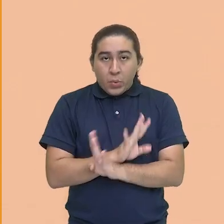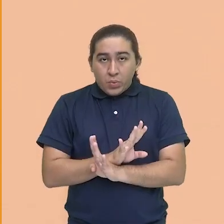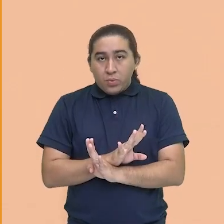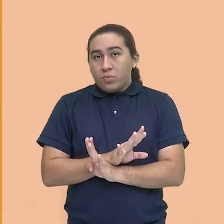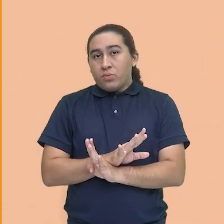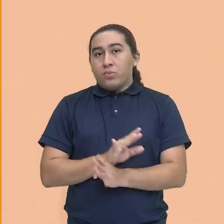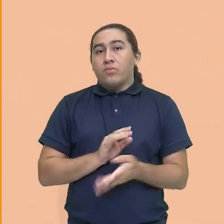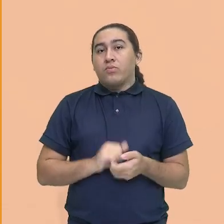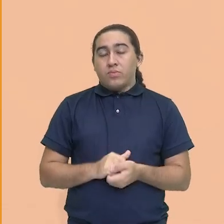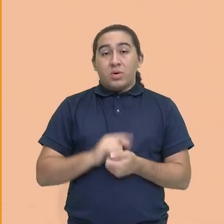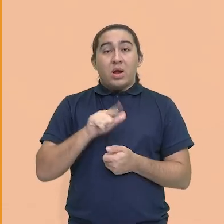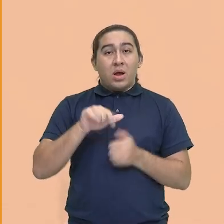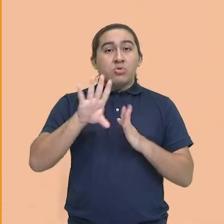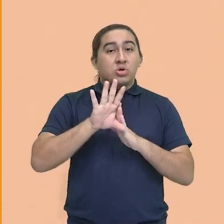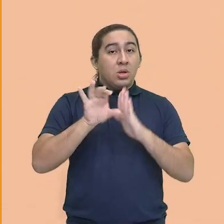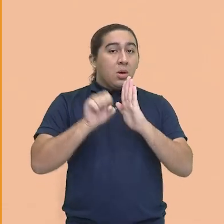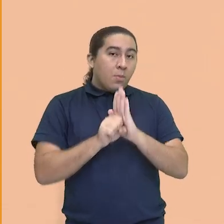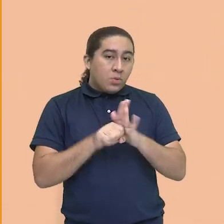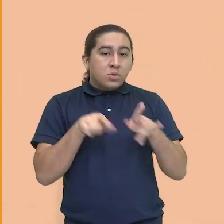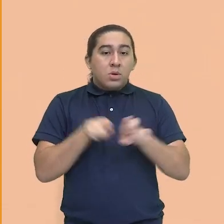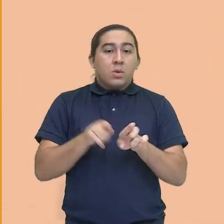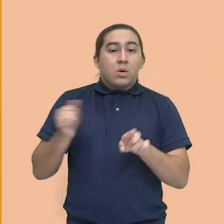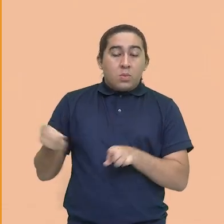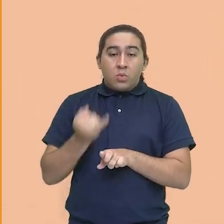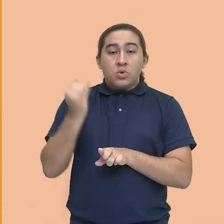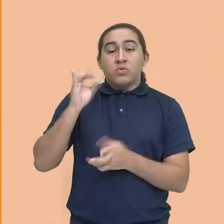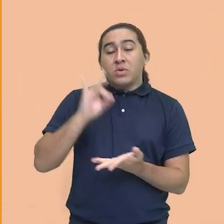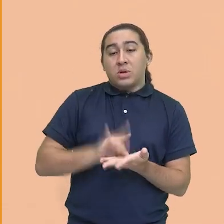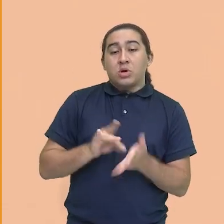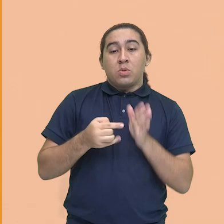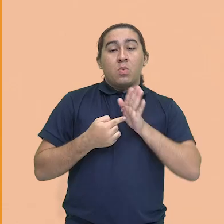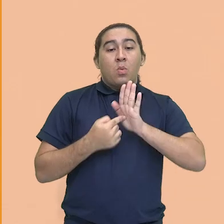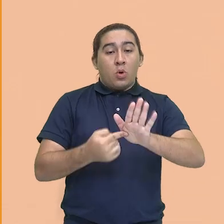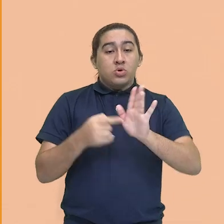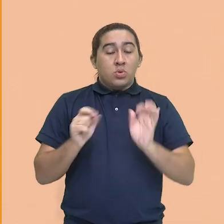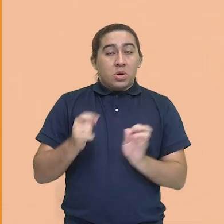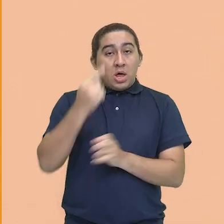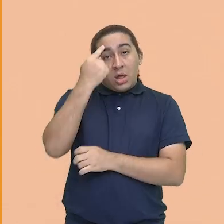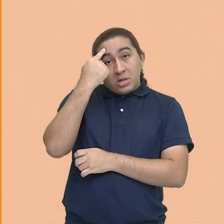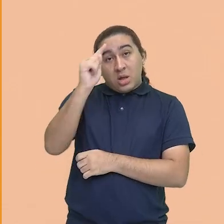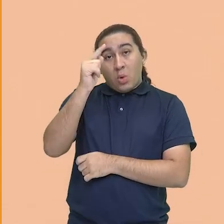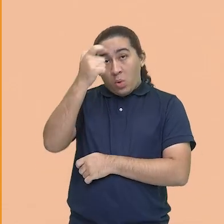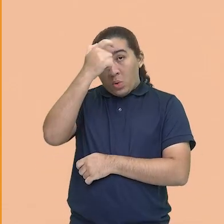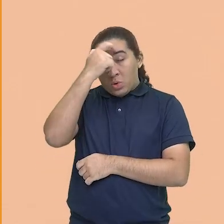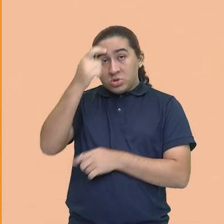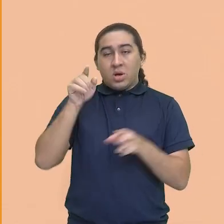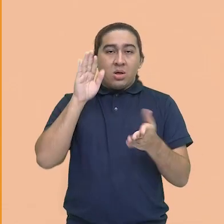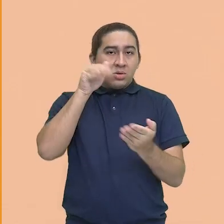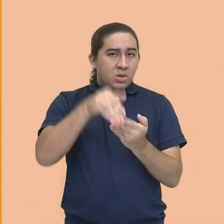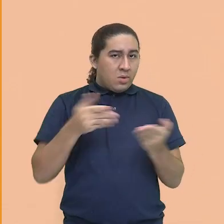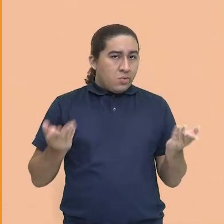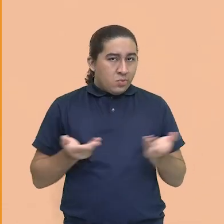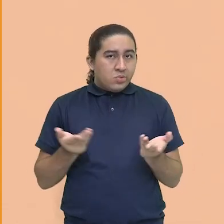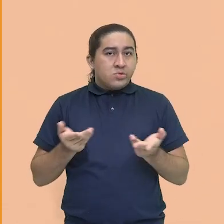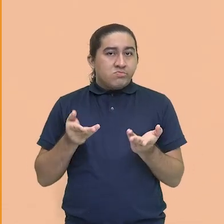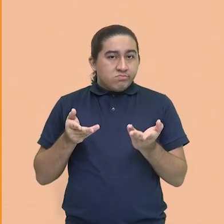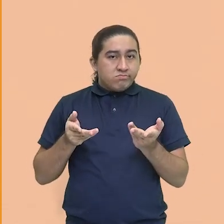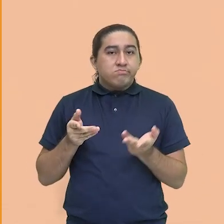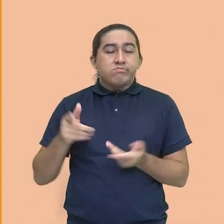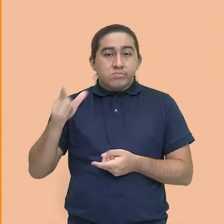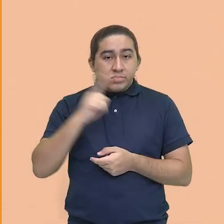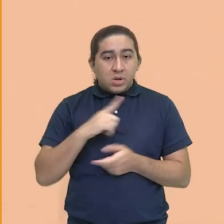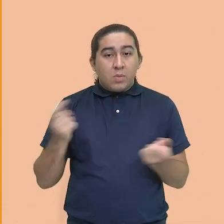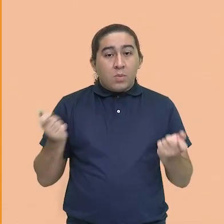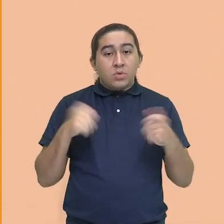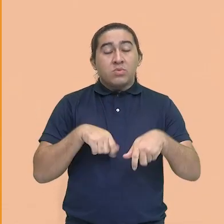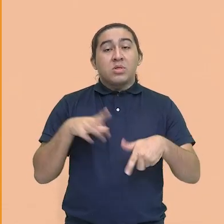questão simbólica também foi muito importante para trazer a questão ideológica. Até hoje isso é assim, né? Até hoje isso funciona